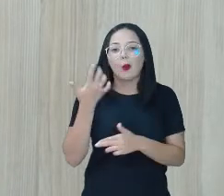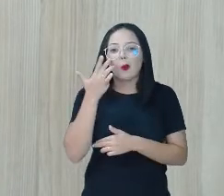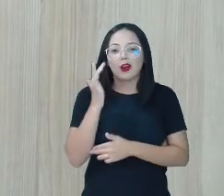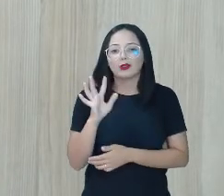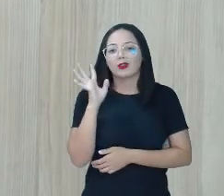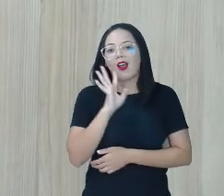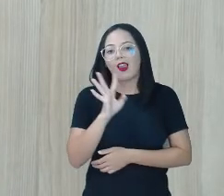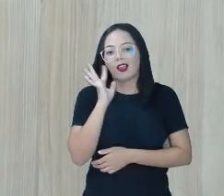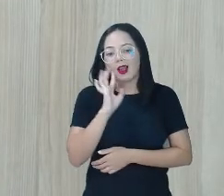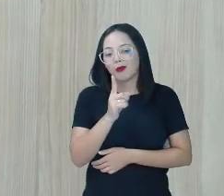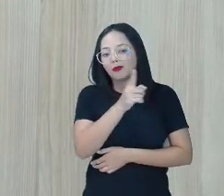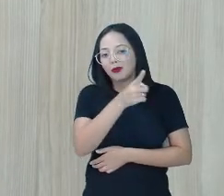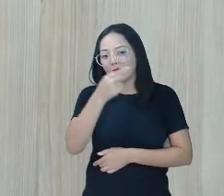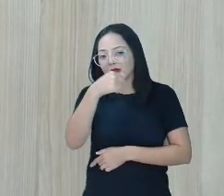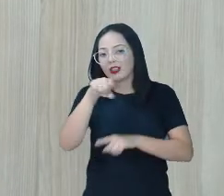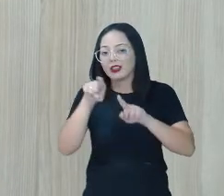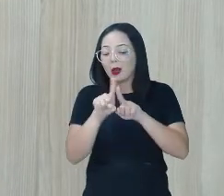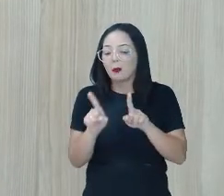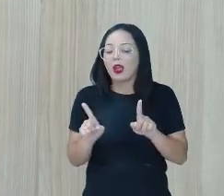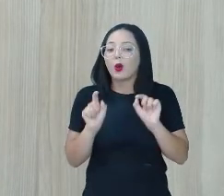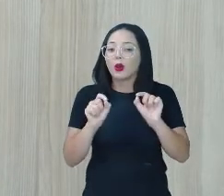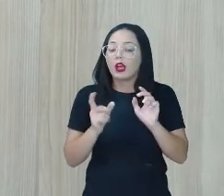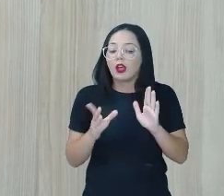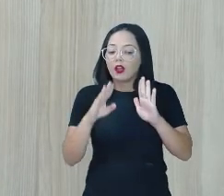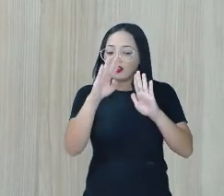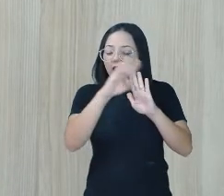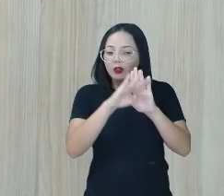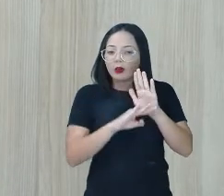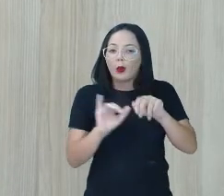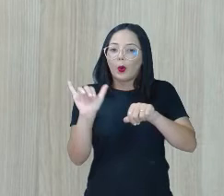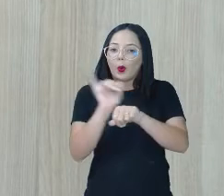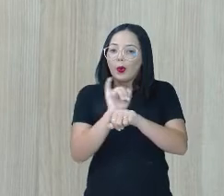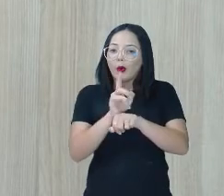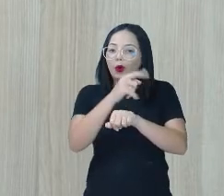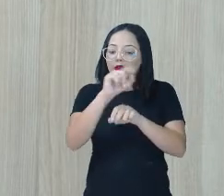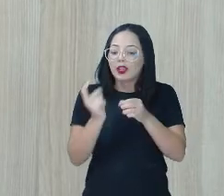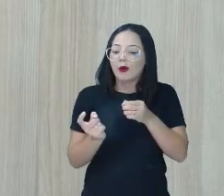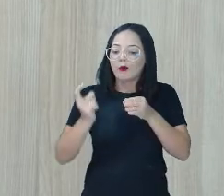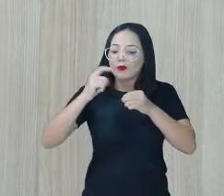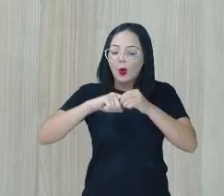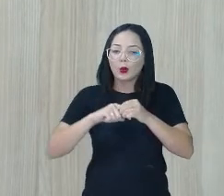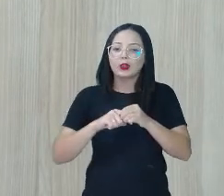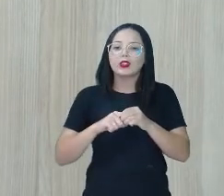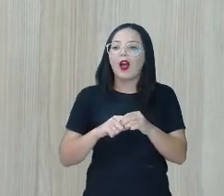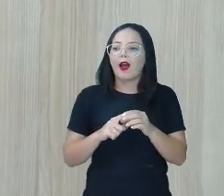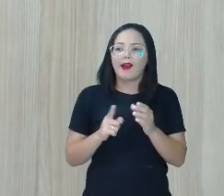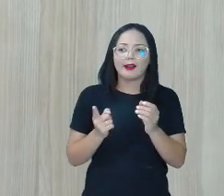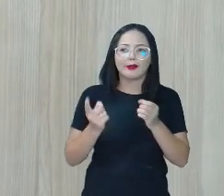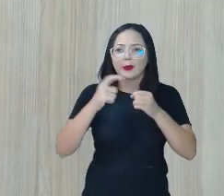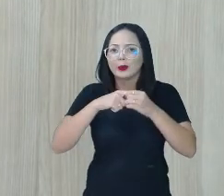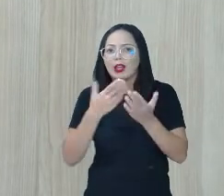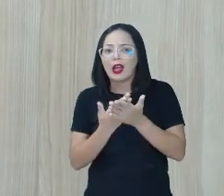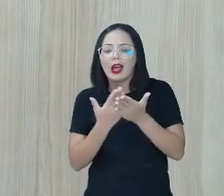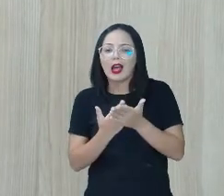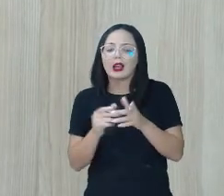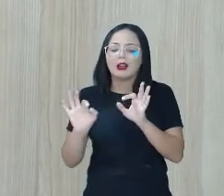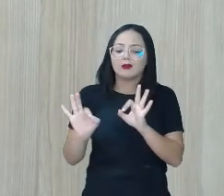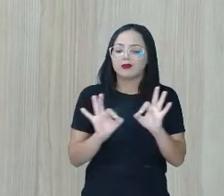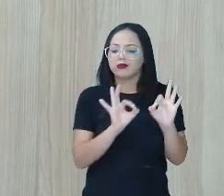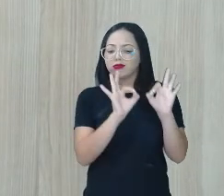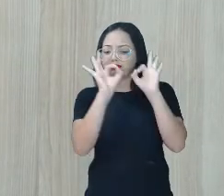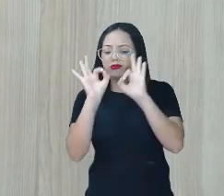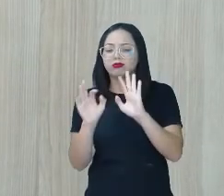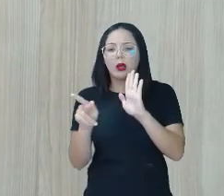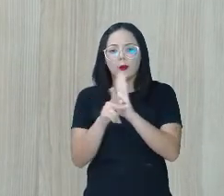massa, né, de você poder, lá dentro da playlist do YouTube, retornar em outra turma ou em outra aula, até mesmo do